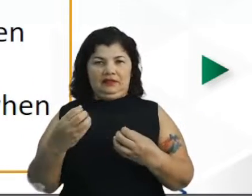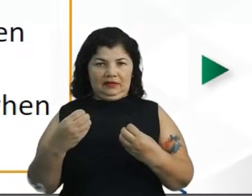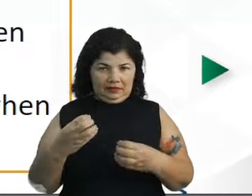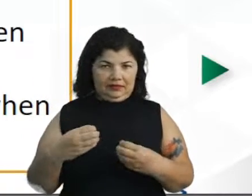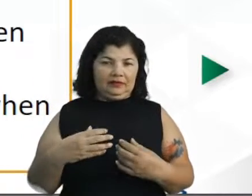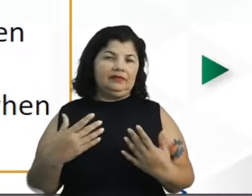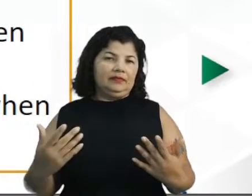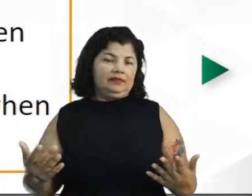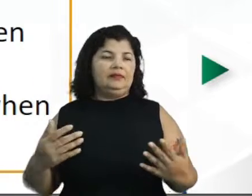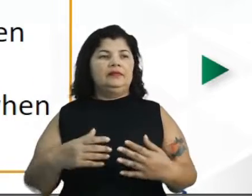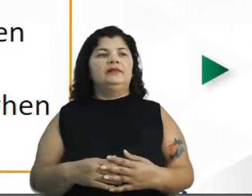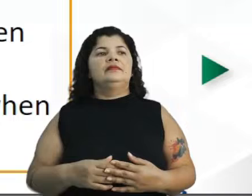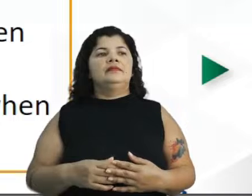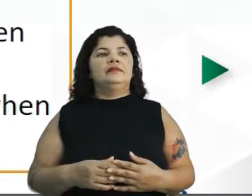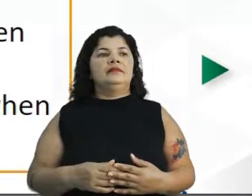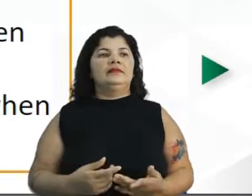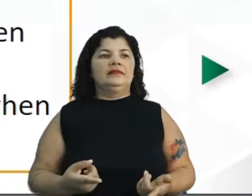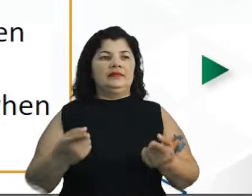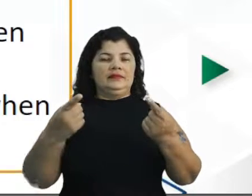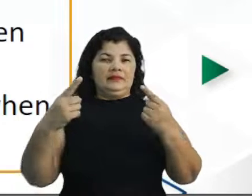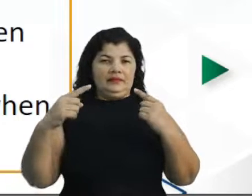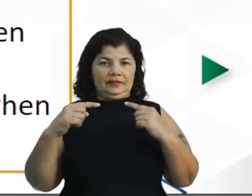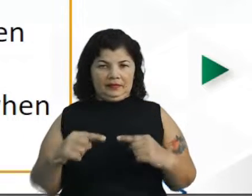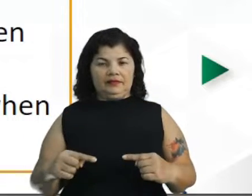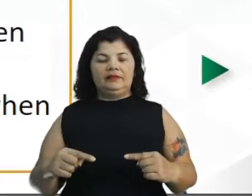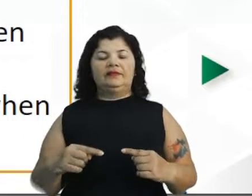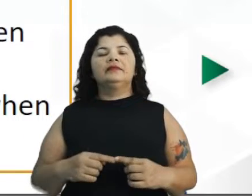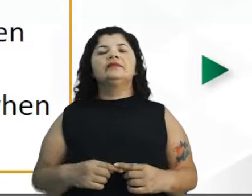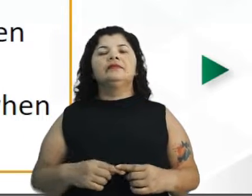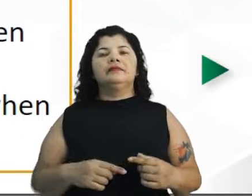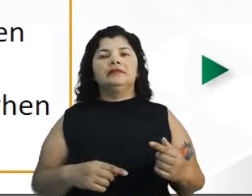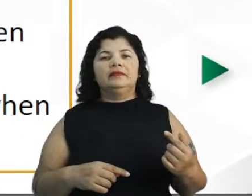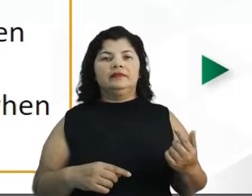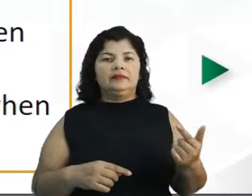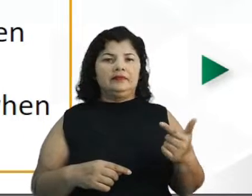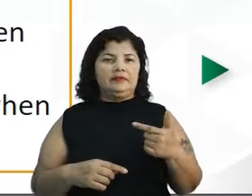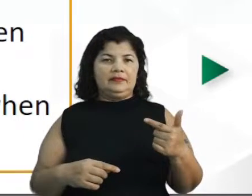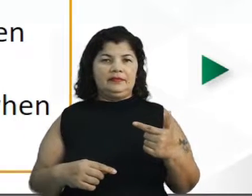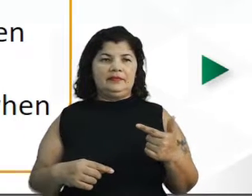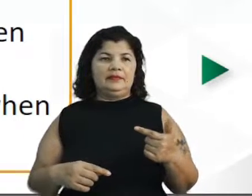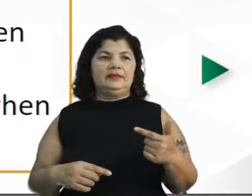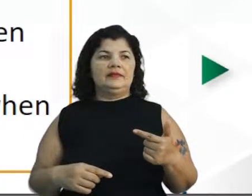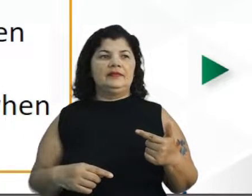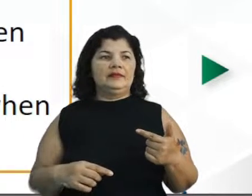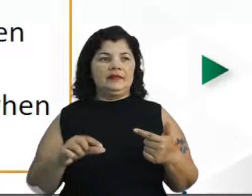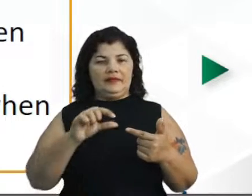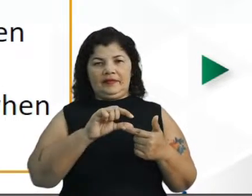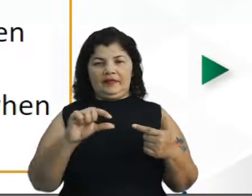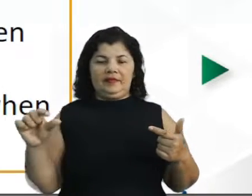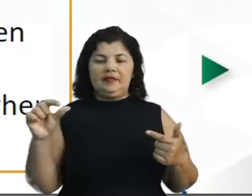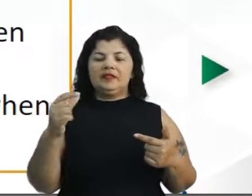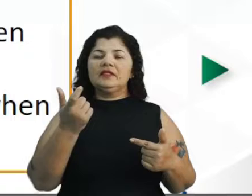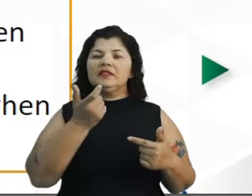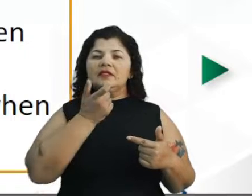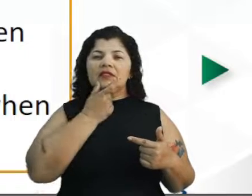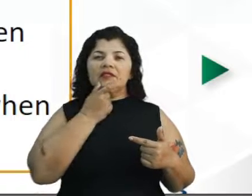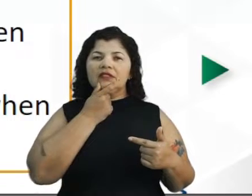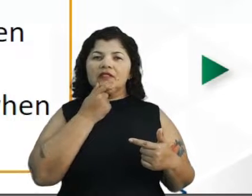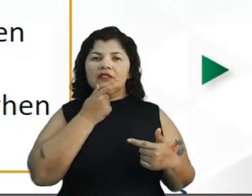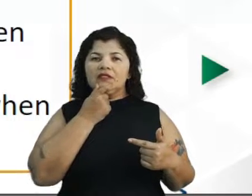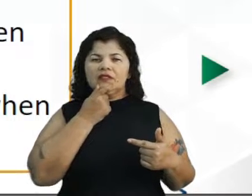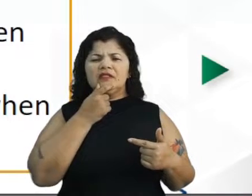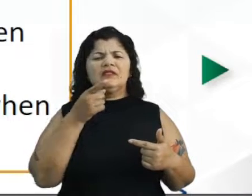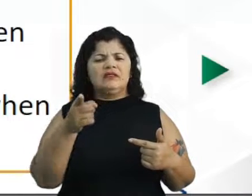orientada. Ok. Second sentence, segunda sentença. She can speak Japanese.